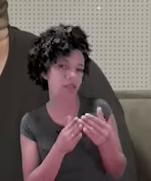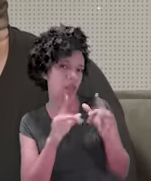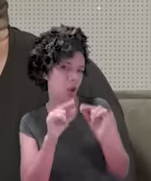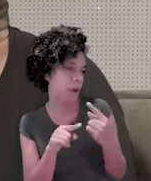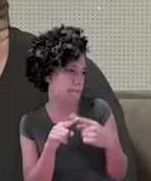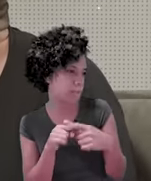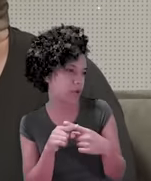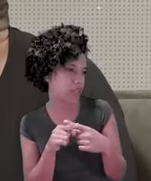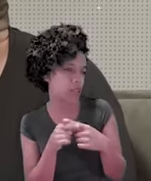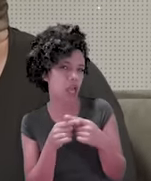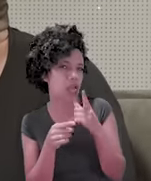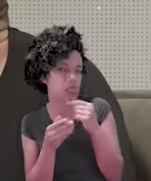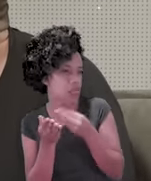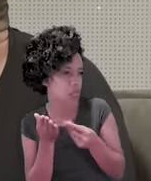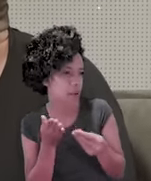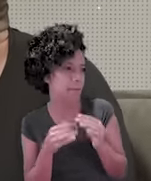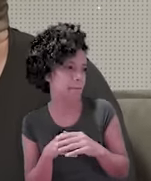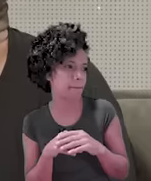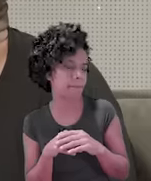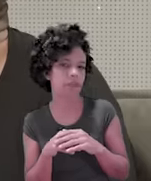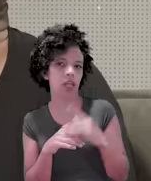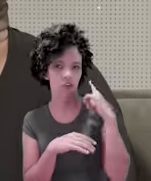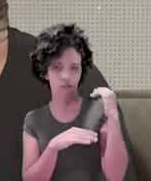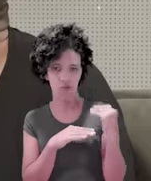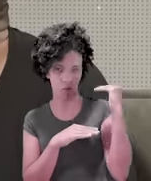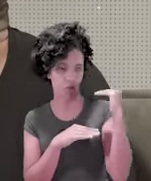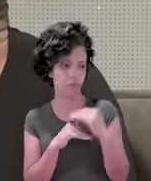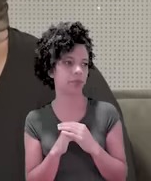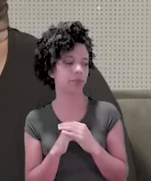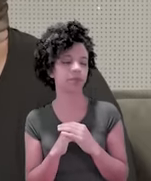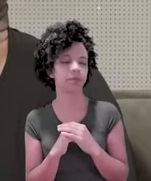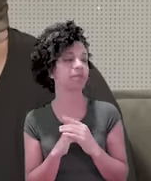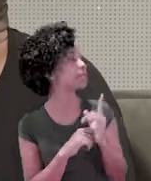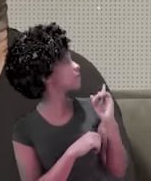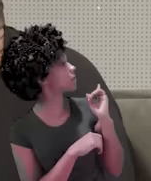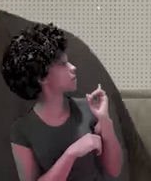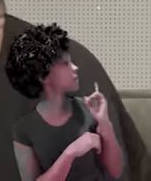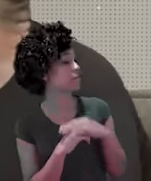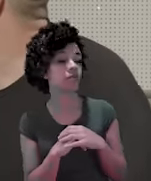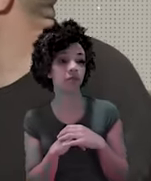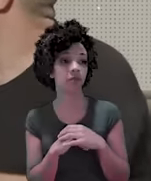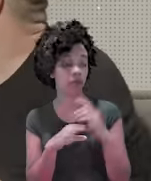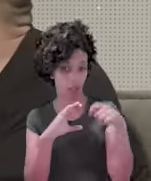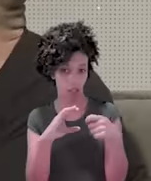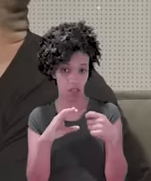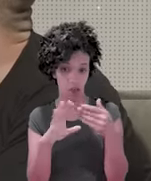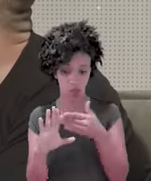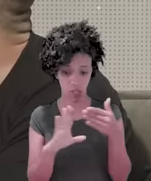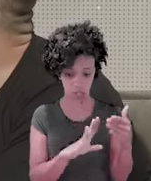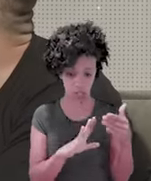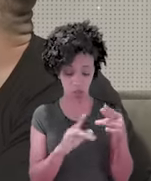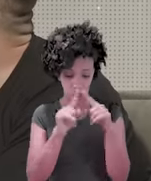pouco áudio porque eu acho que tava molhado microfone aí tá é o volume é que tá aumentar tentei eu sair aqui da área do